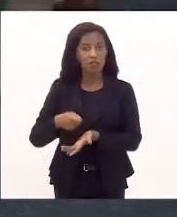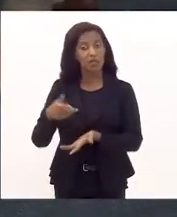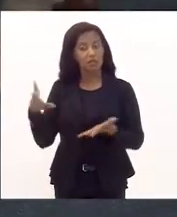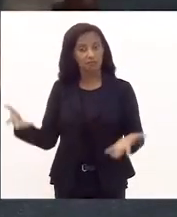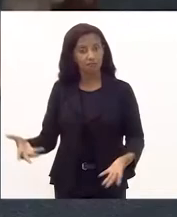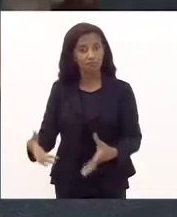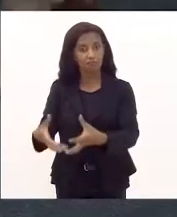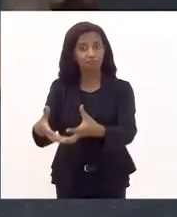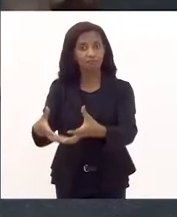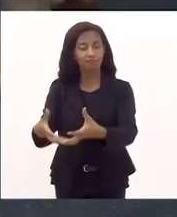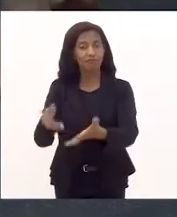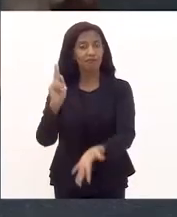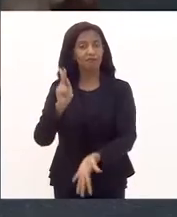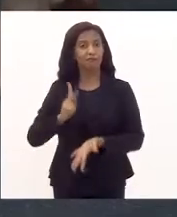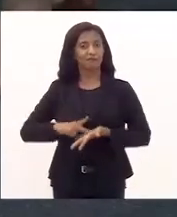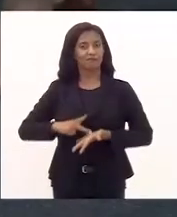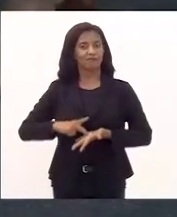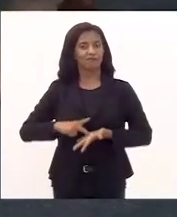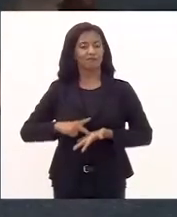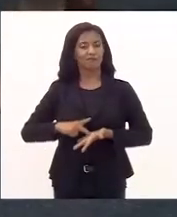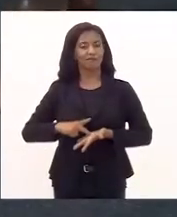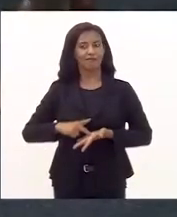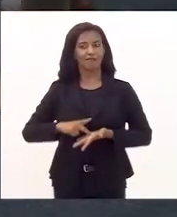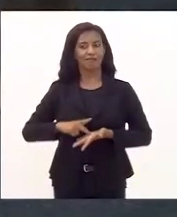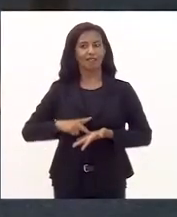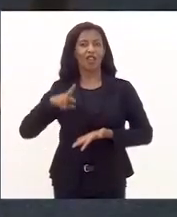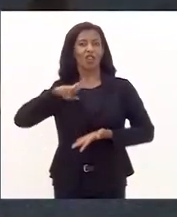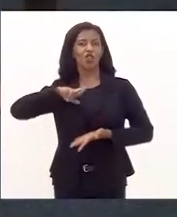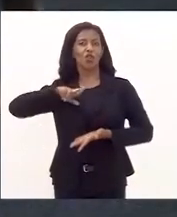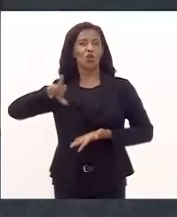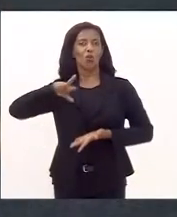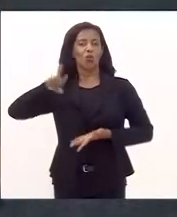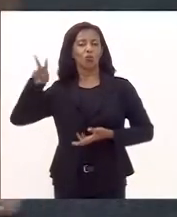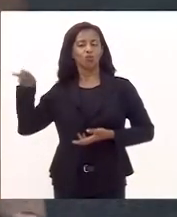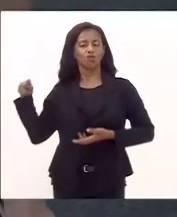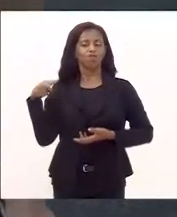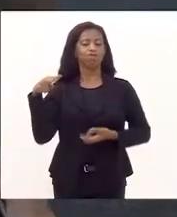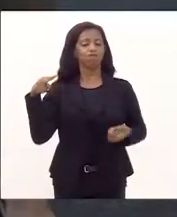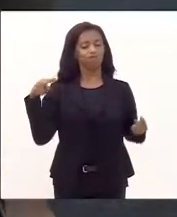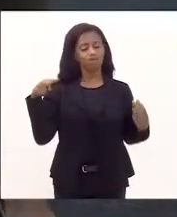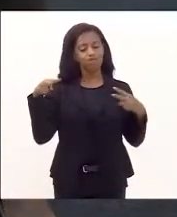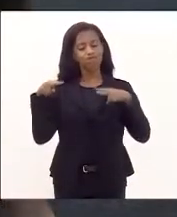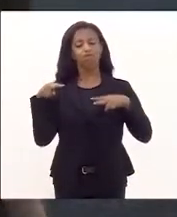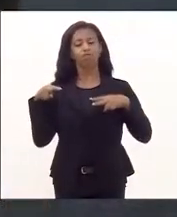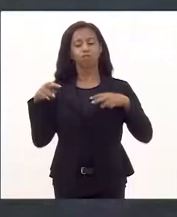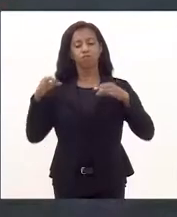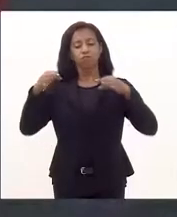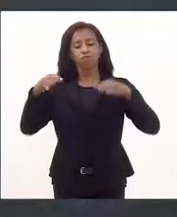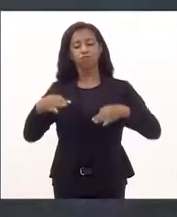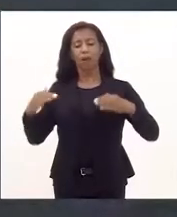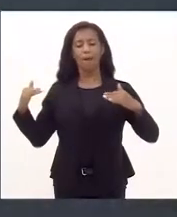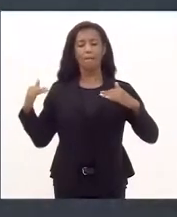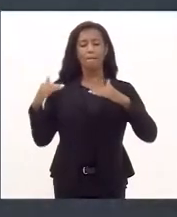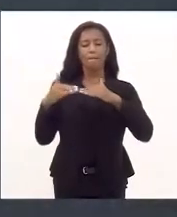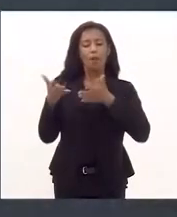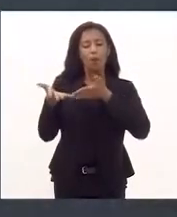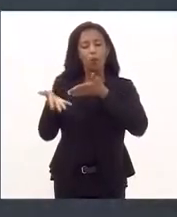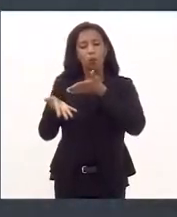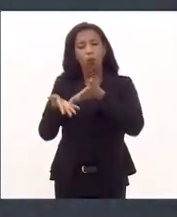que realmente não são olhados como deveria, com o mesmo